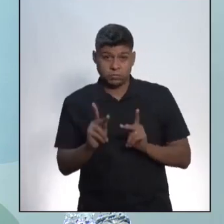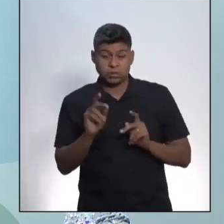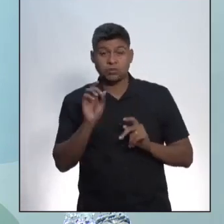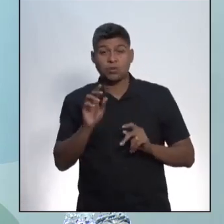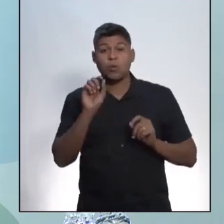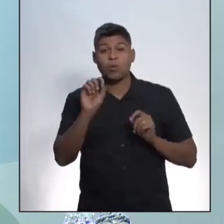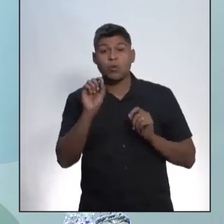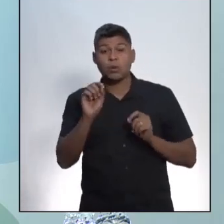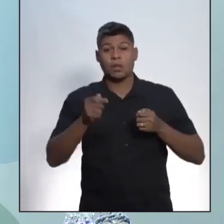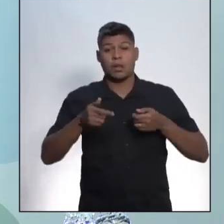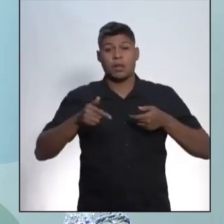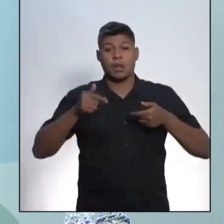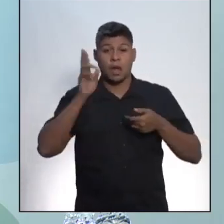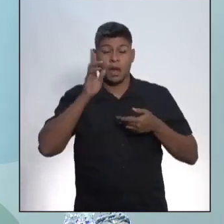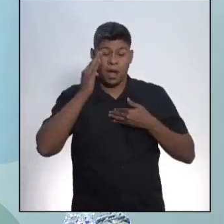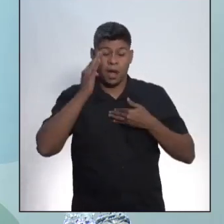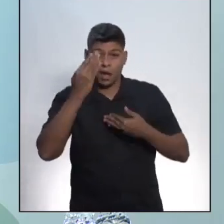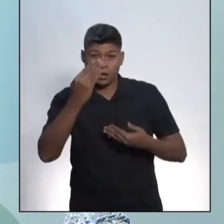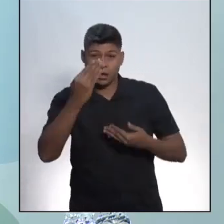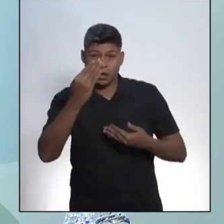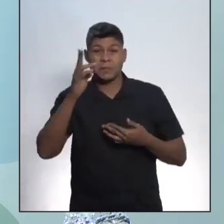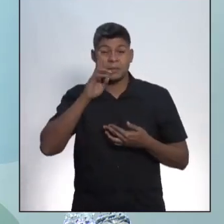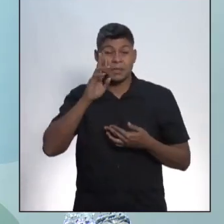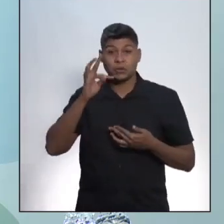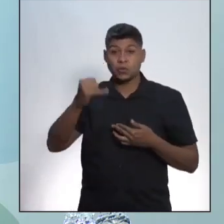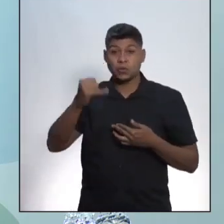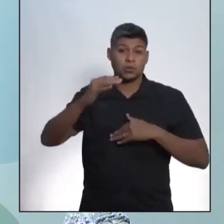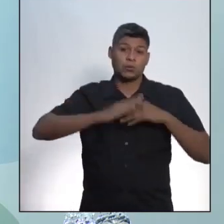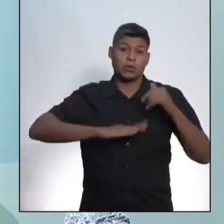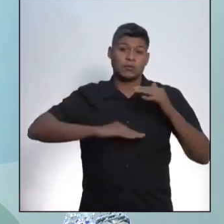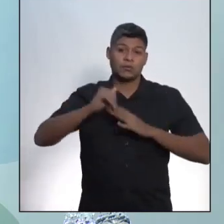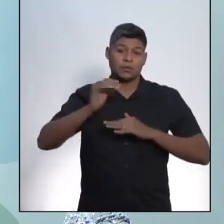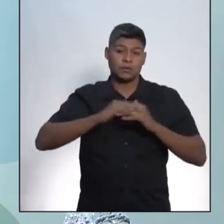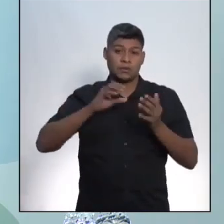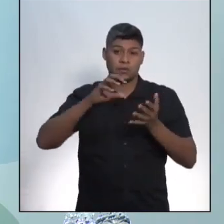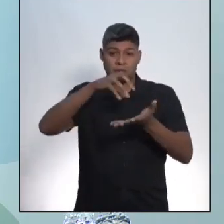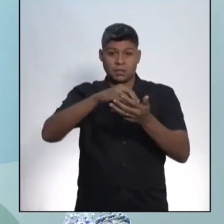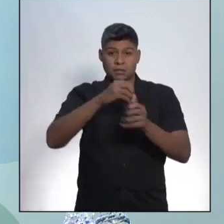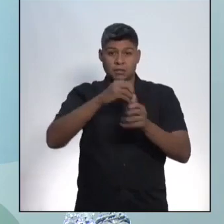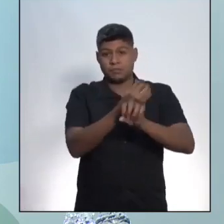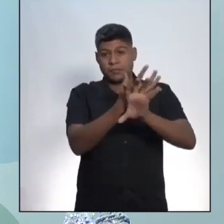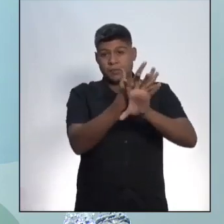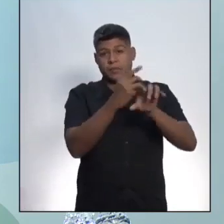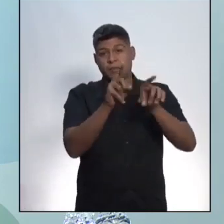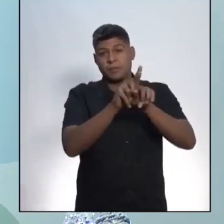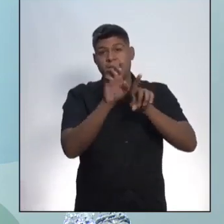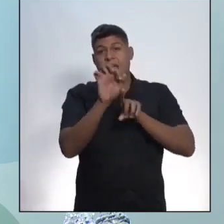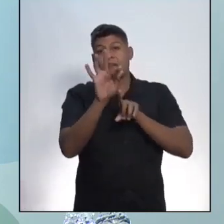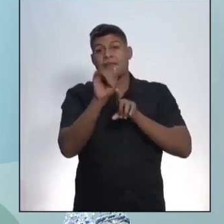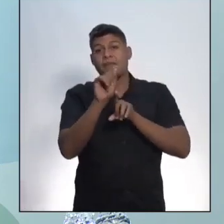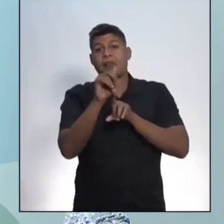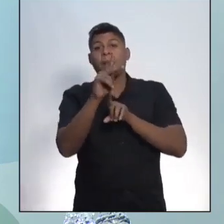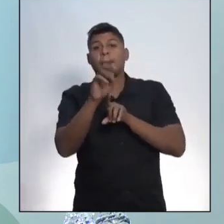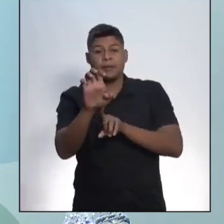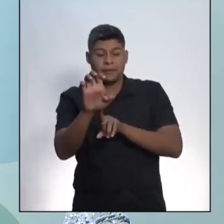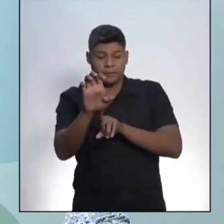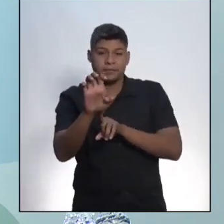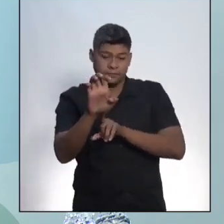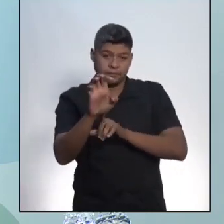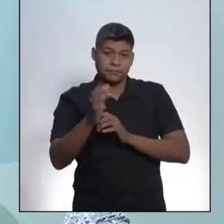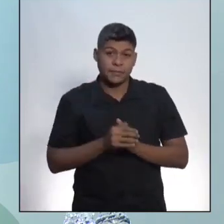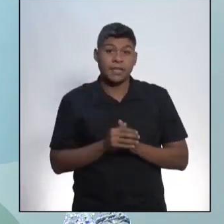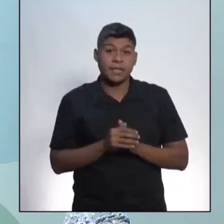aqui esse reforço, esse agradecimento a todos os profissionais aqui do Centro de Mídias e da EFAP. Francisco, eu sei que você